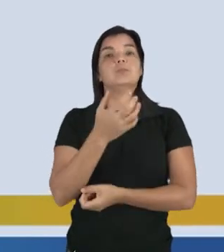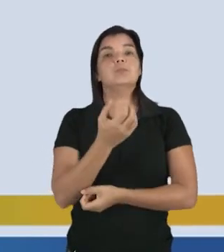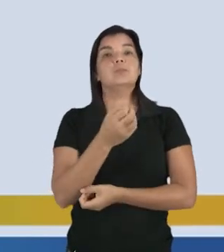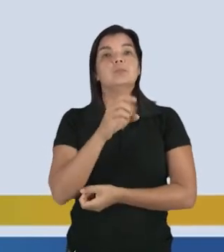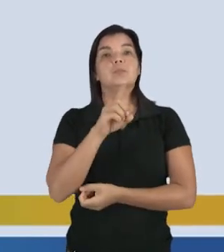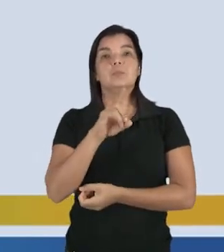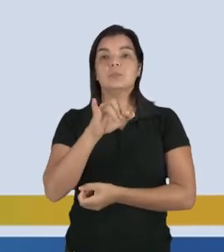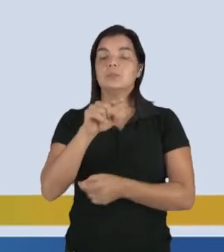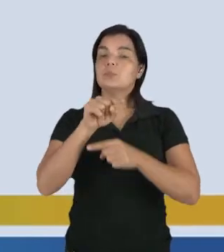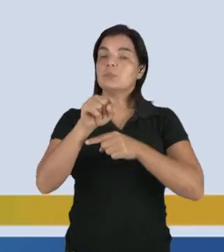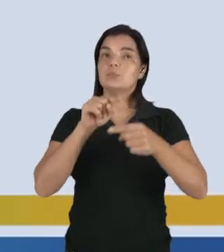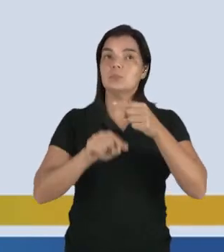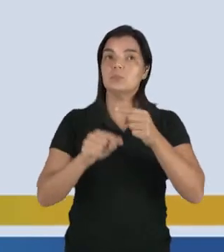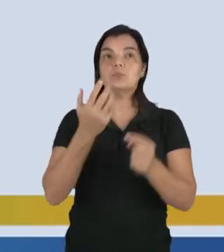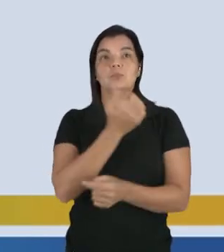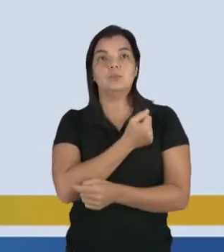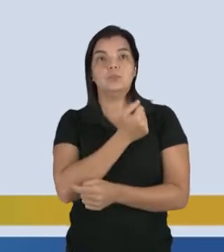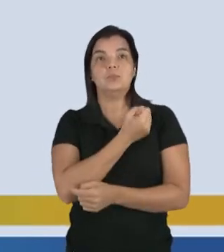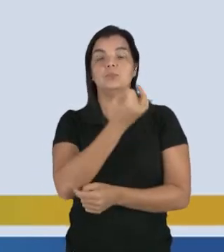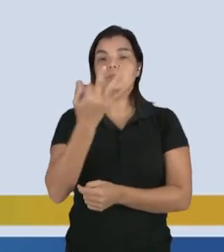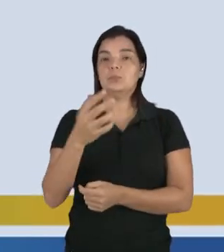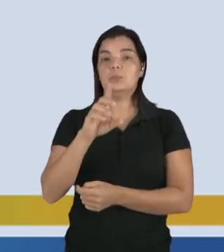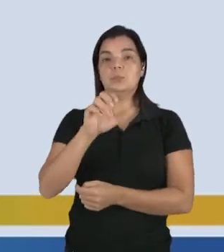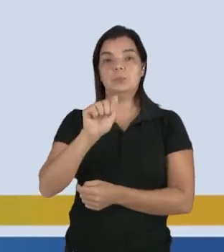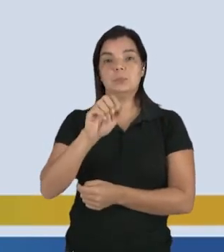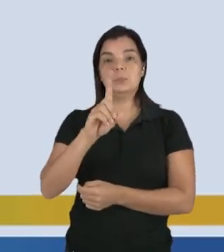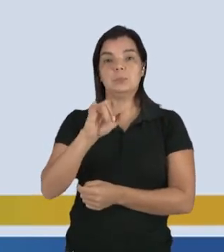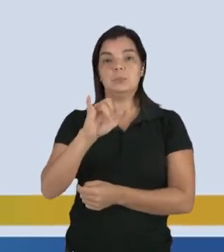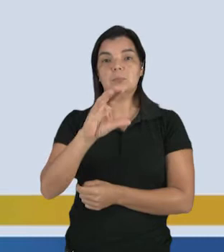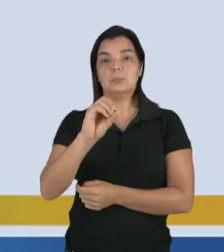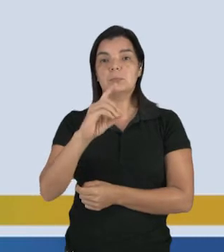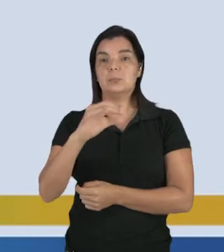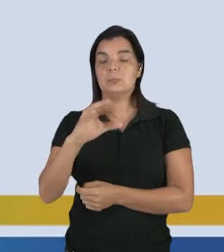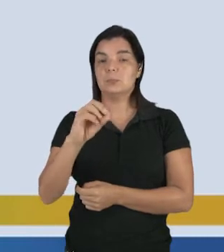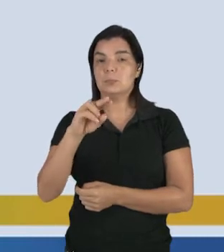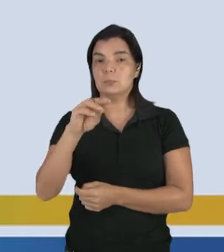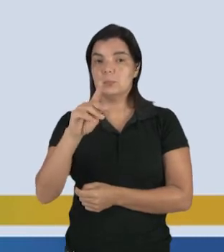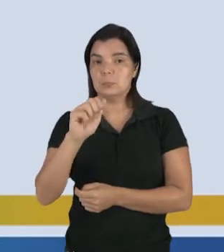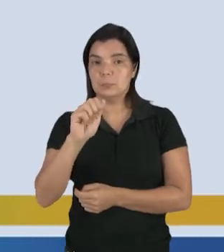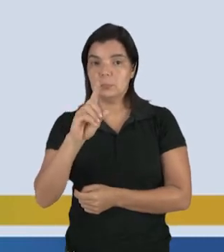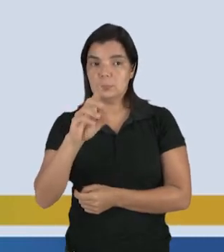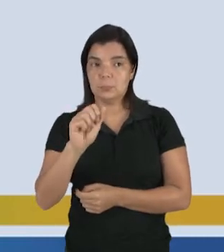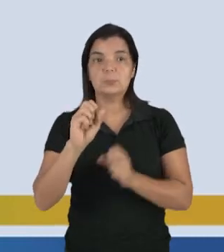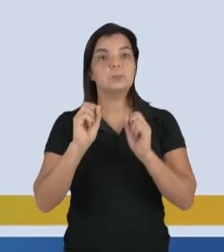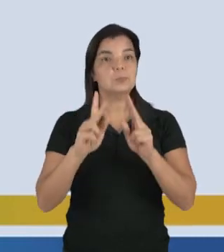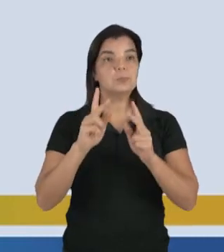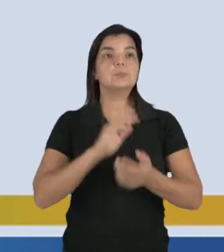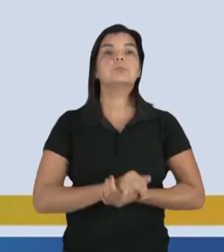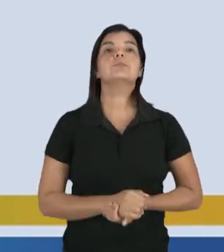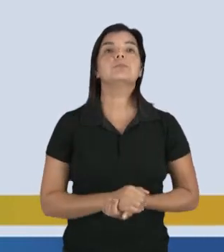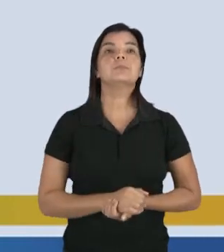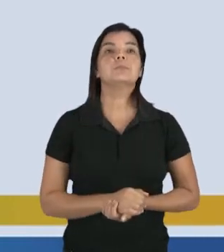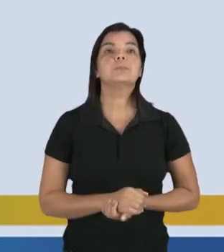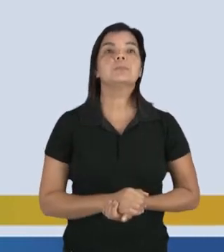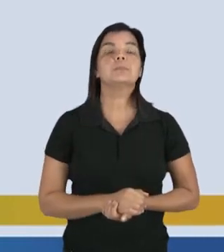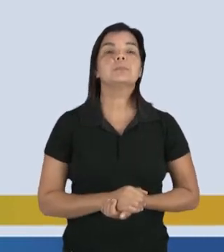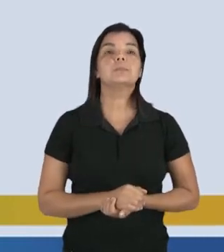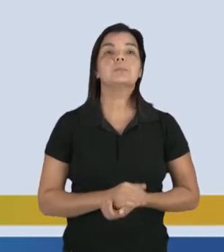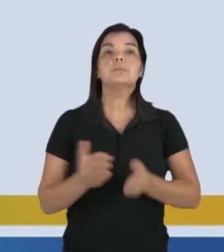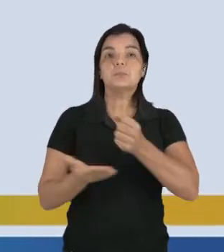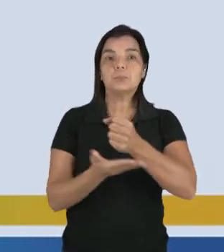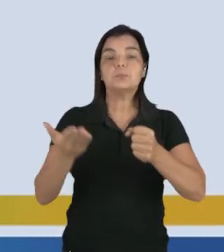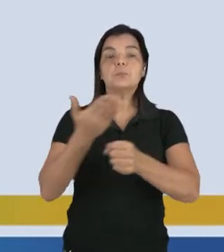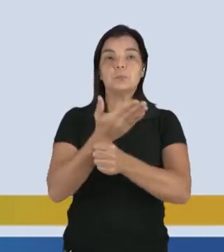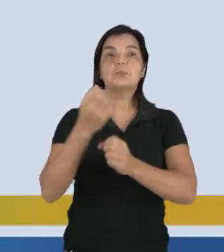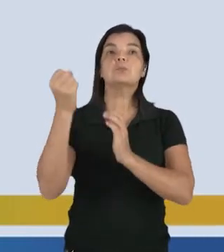dissociadas dividido pelo número de unidades adicionadas, ok? Então, as